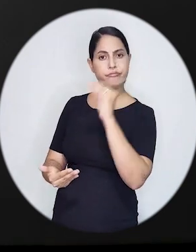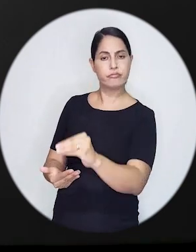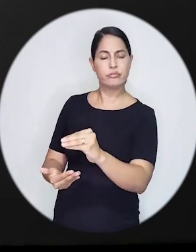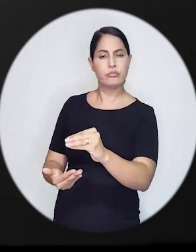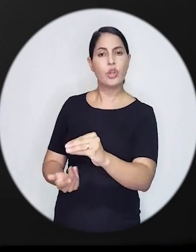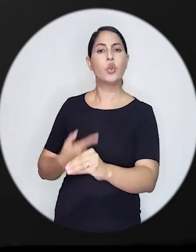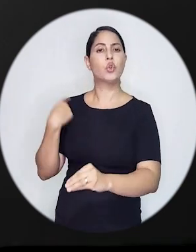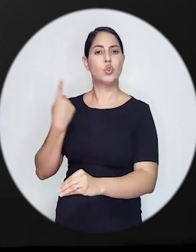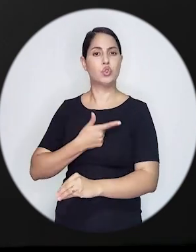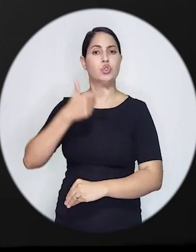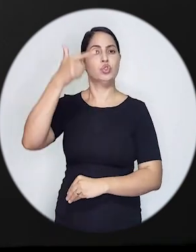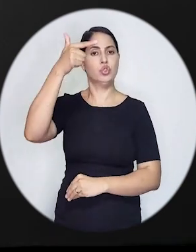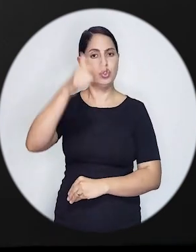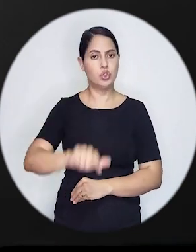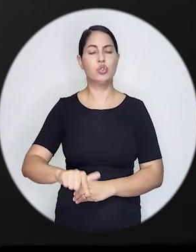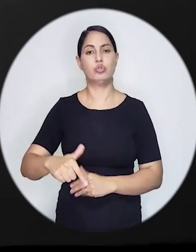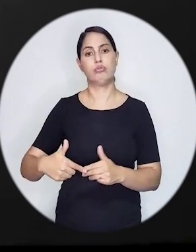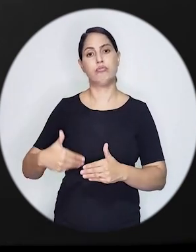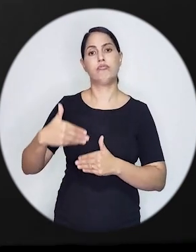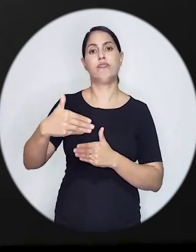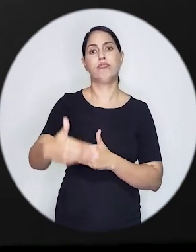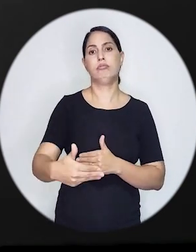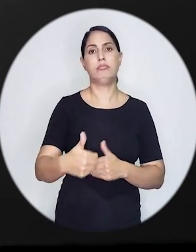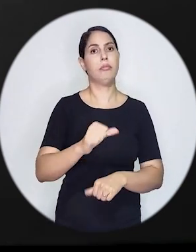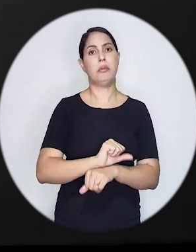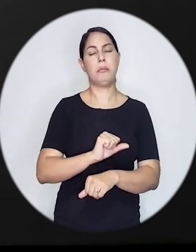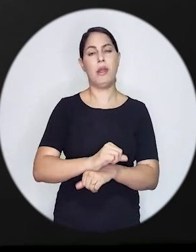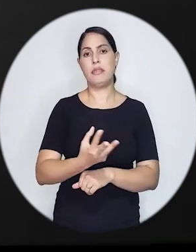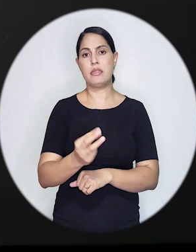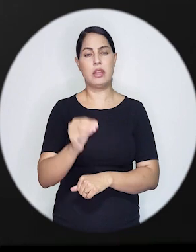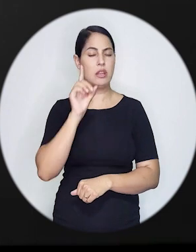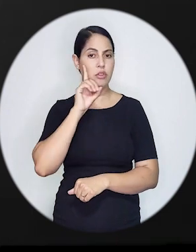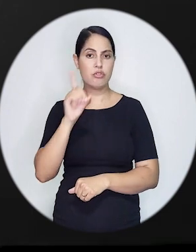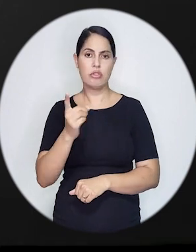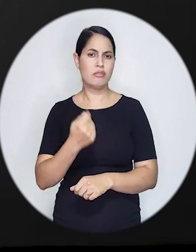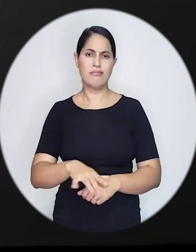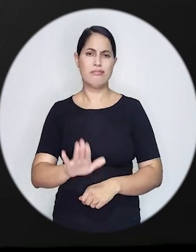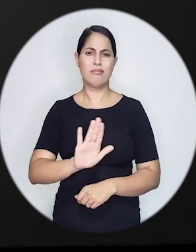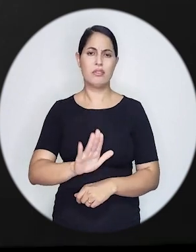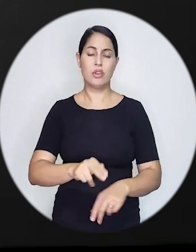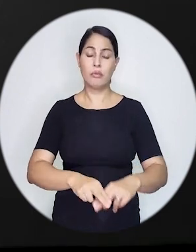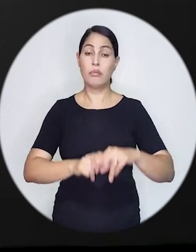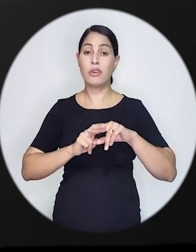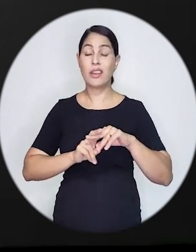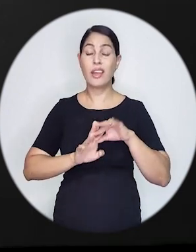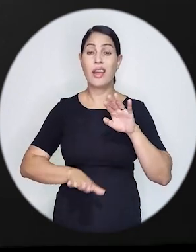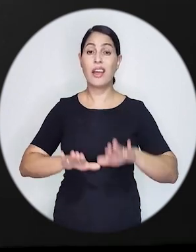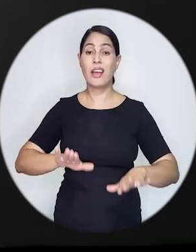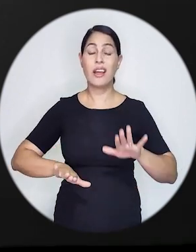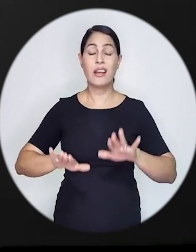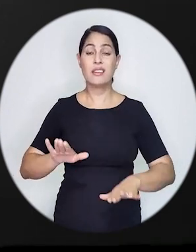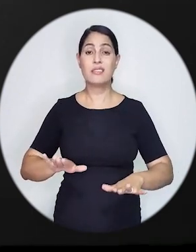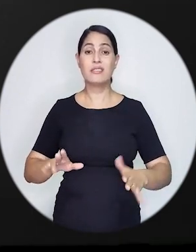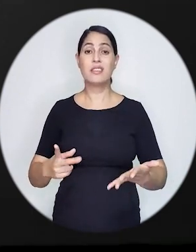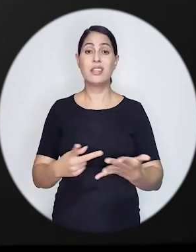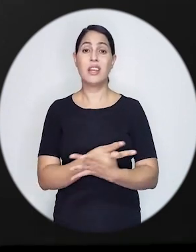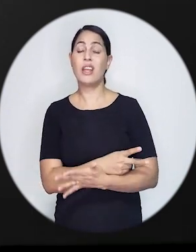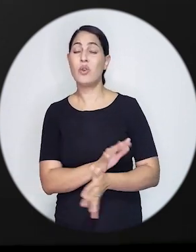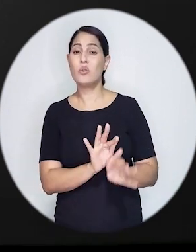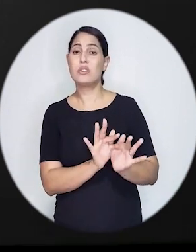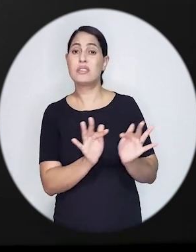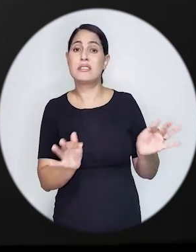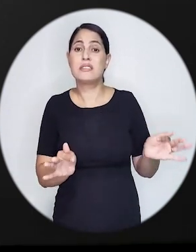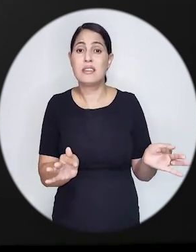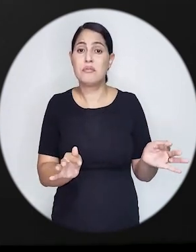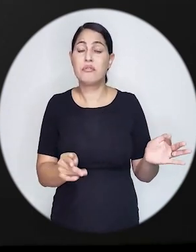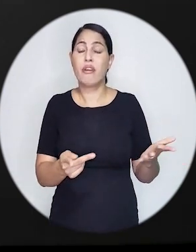é negado, você pode entrar novamente, logo em seguida, com um novo pedido, porque às vezes é um erro de clique, é um erro de